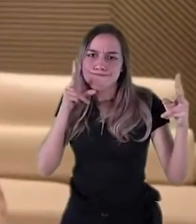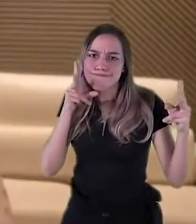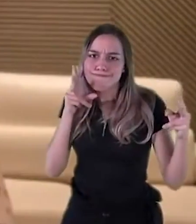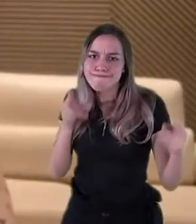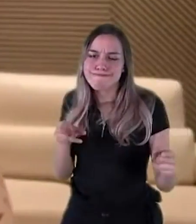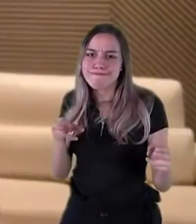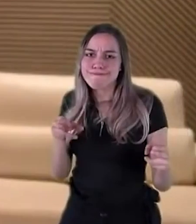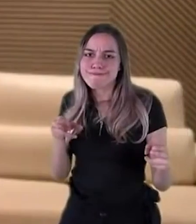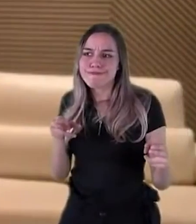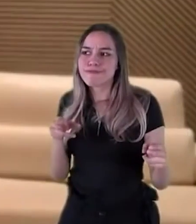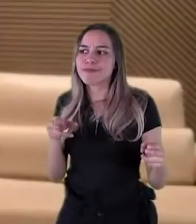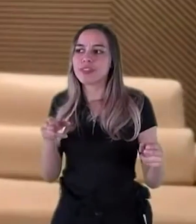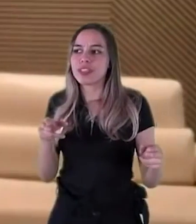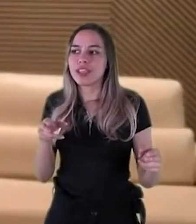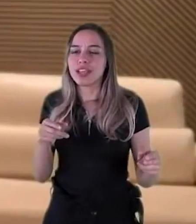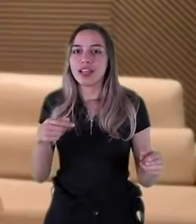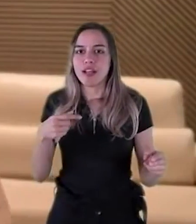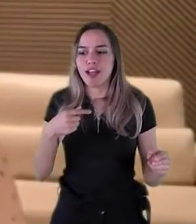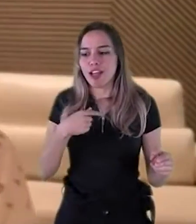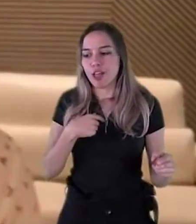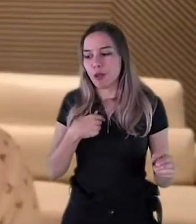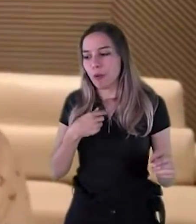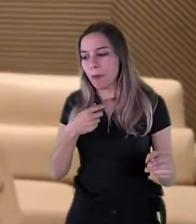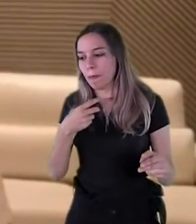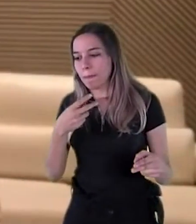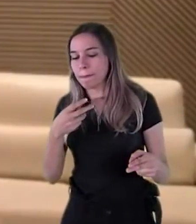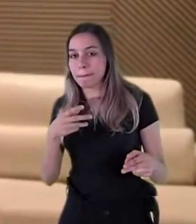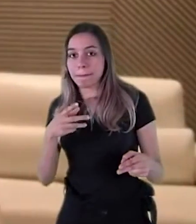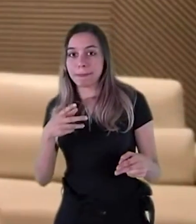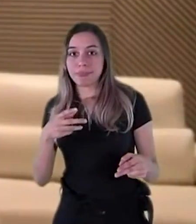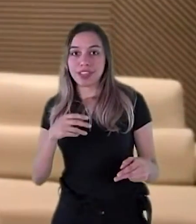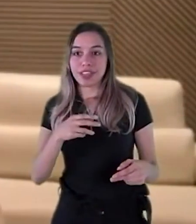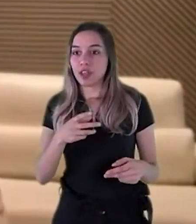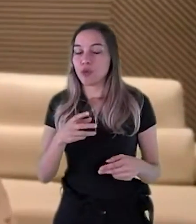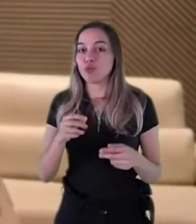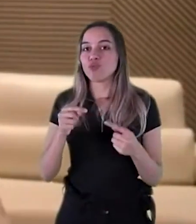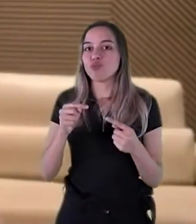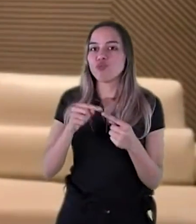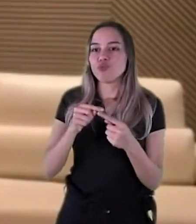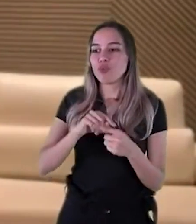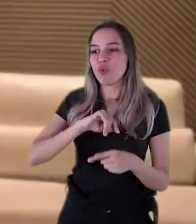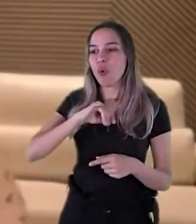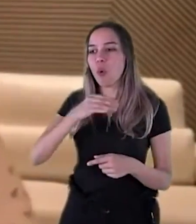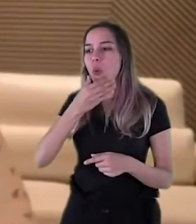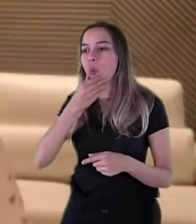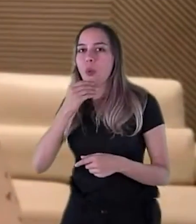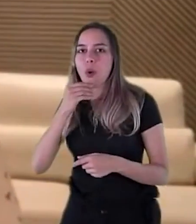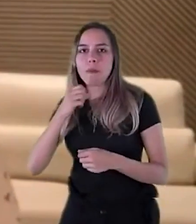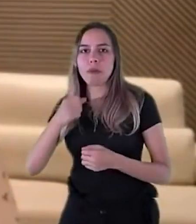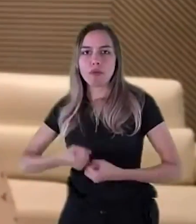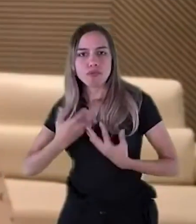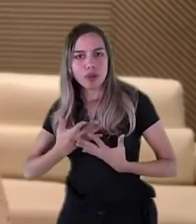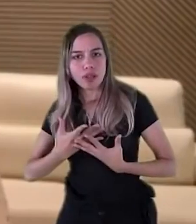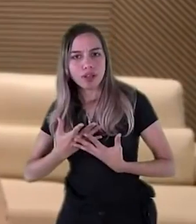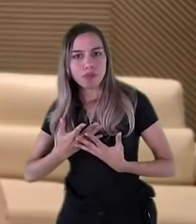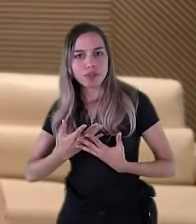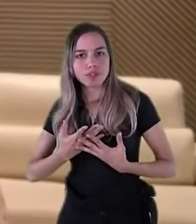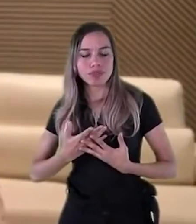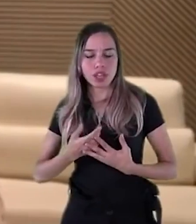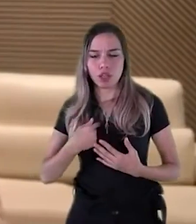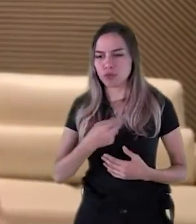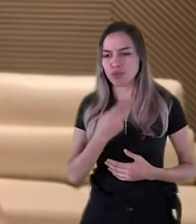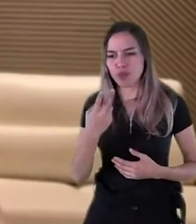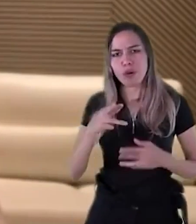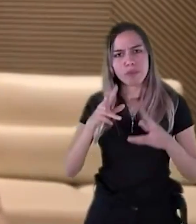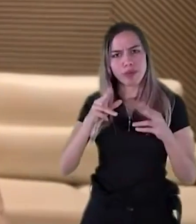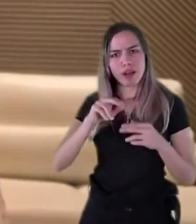sou José e tenho até José no meu nome, eu sou Fábio José. Mas o nome José, ele de alguma forma